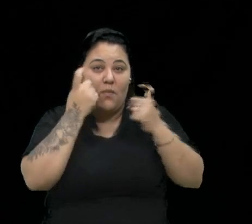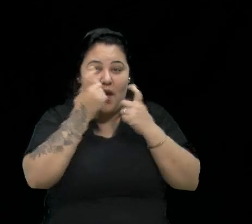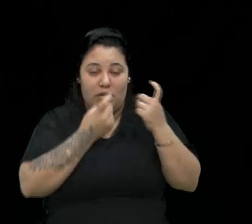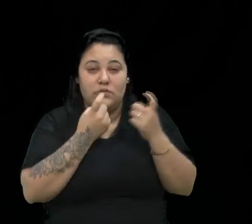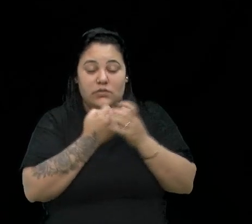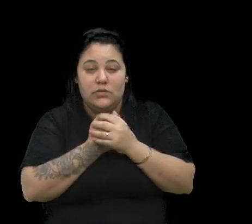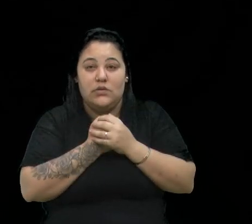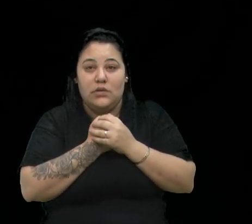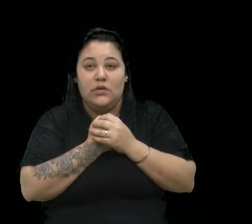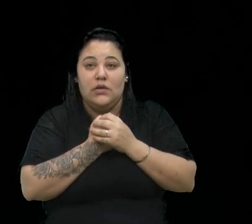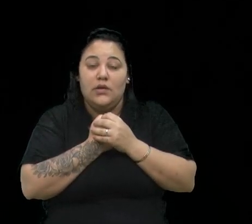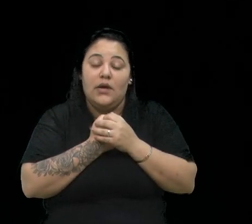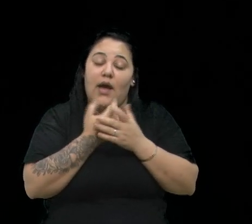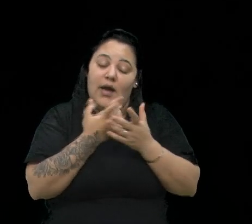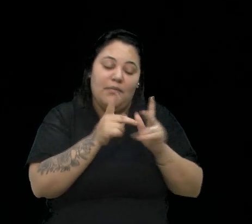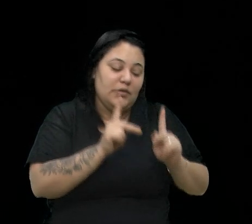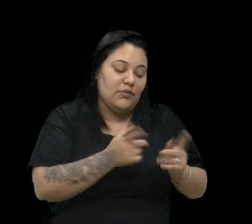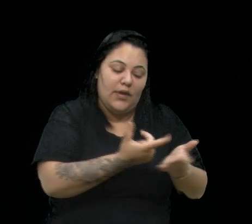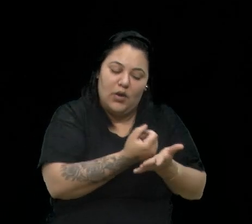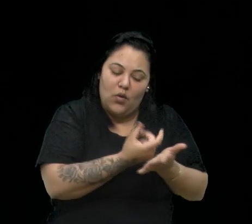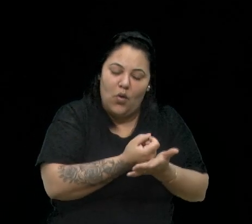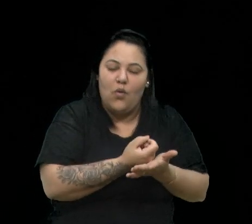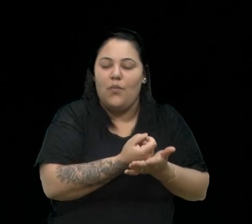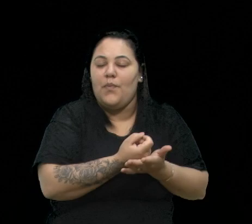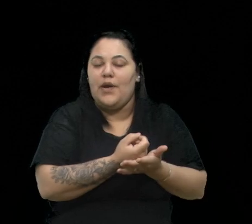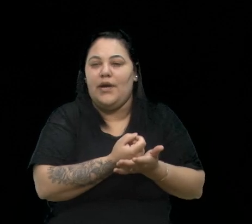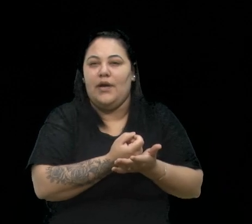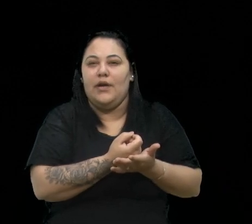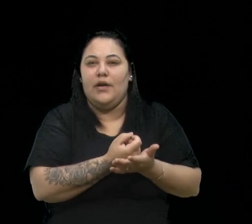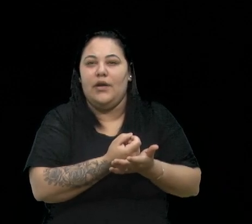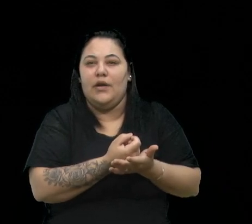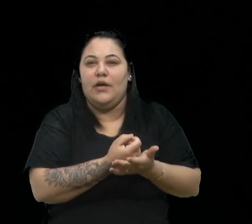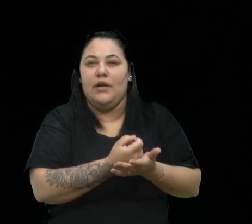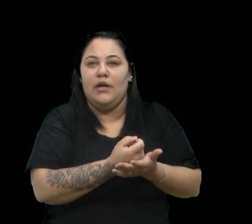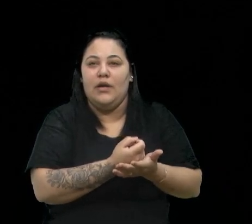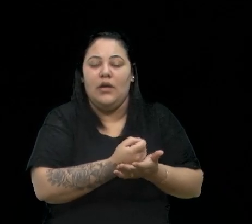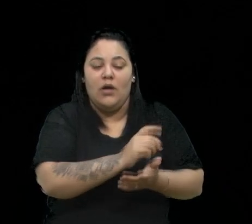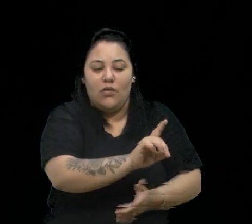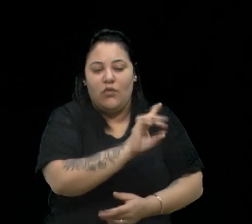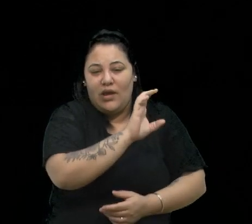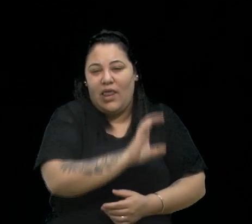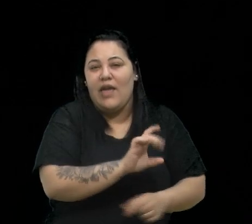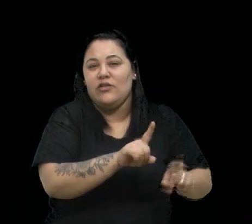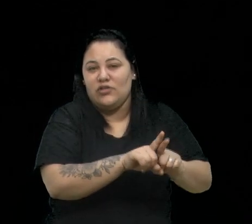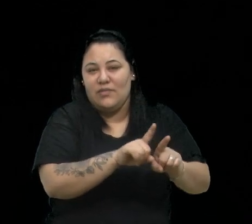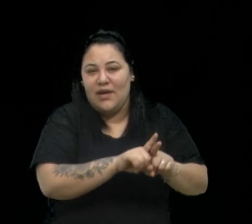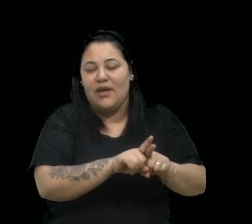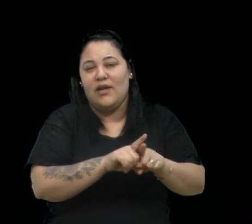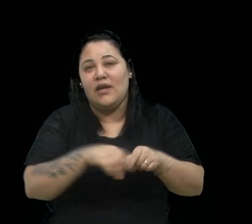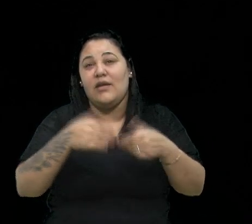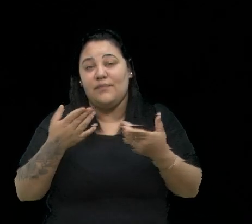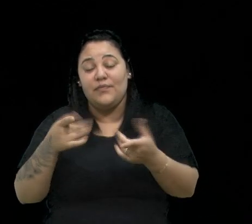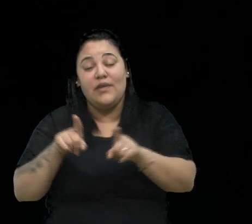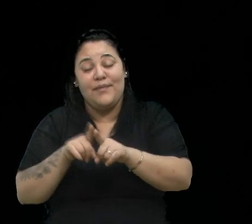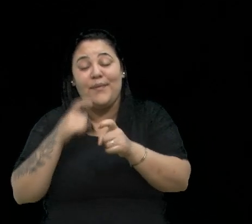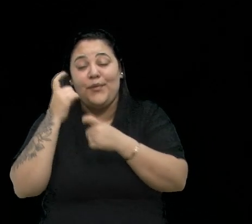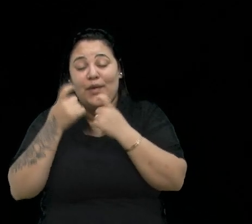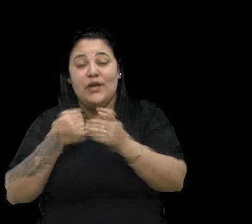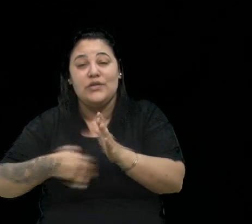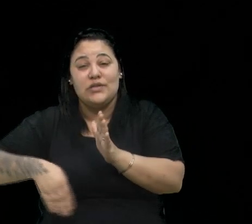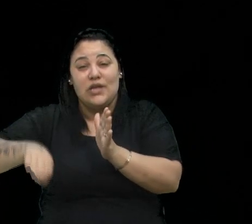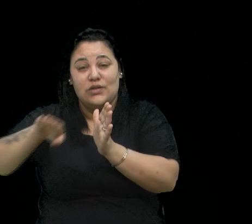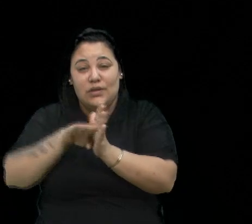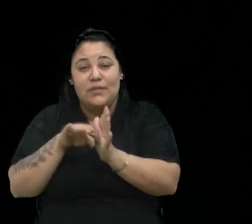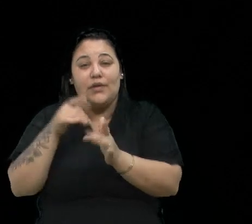tanto o comprador, enfim, a pessoa, o cliente, como os agricultores, ao estacionamento, que é um problema muito